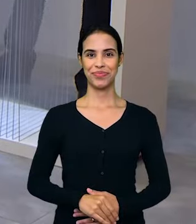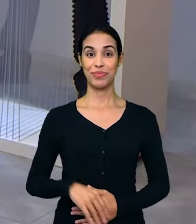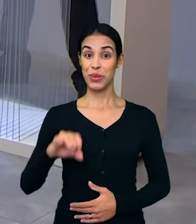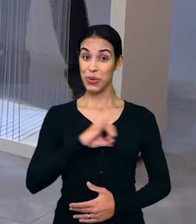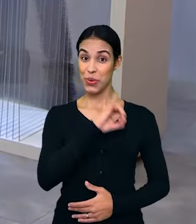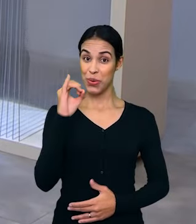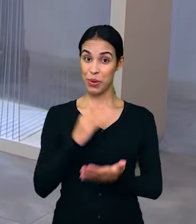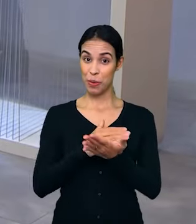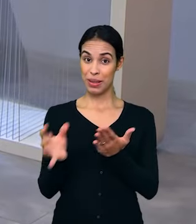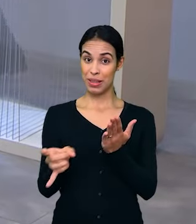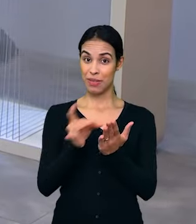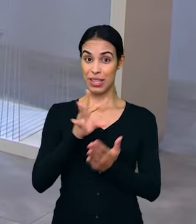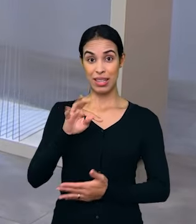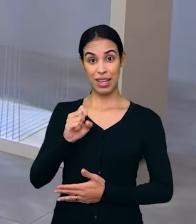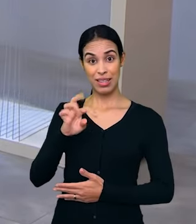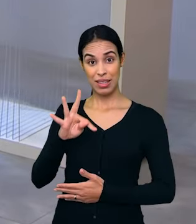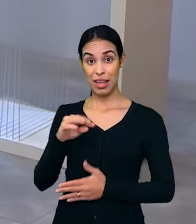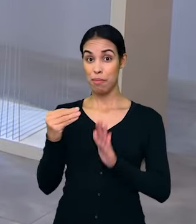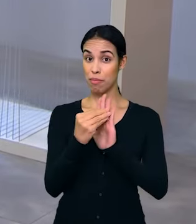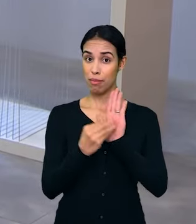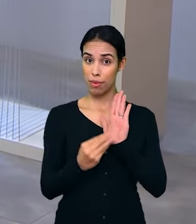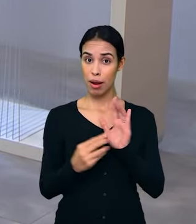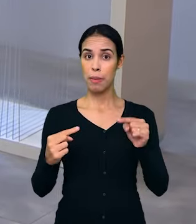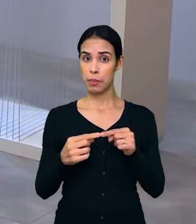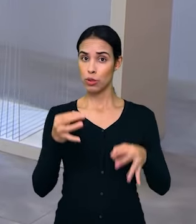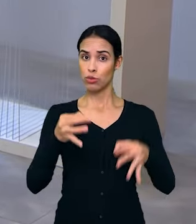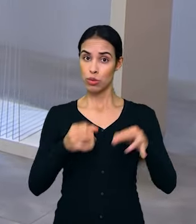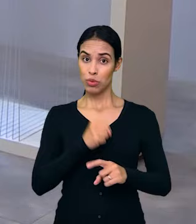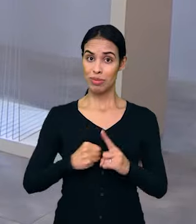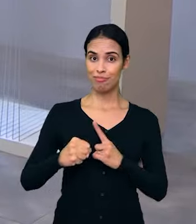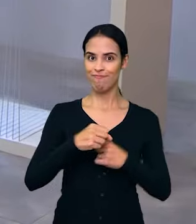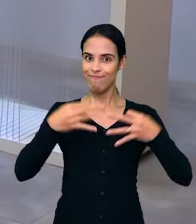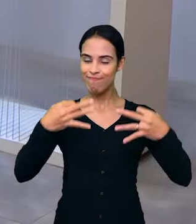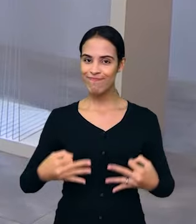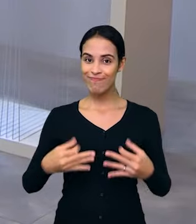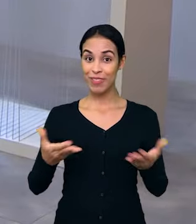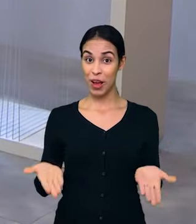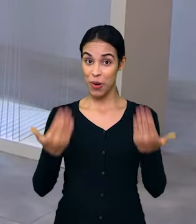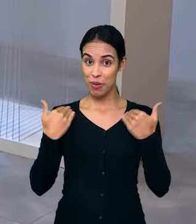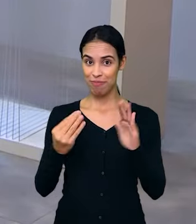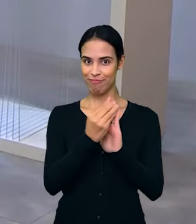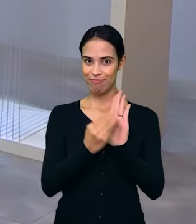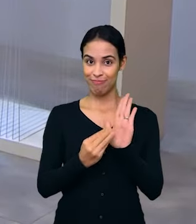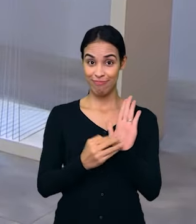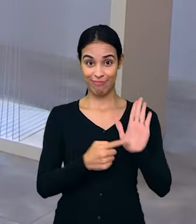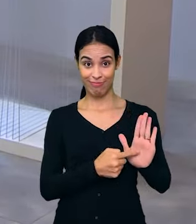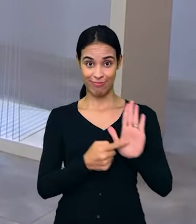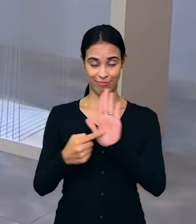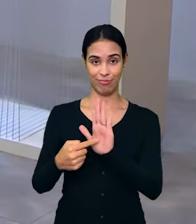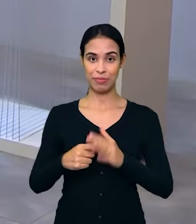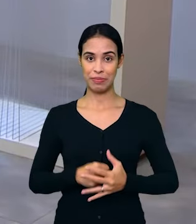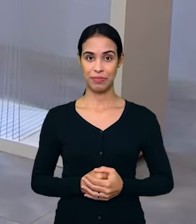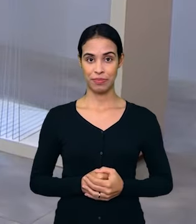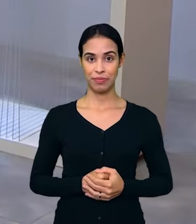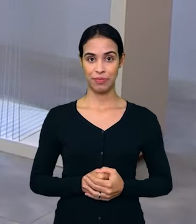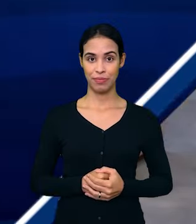Olá, está começando mais um Revista TST, o programa do Tribunal da Justiça Social. Veja o que preparamos para a edição de